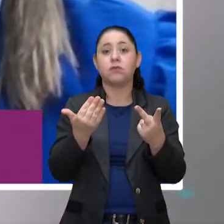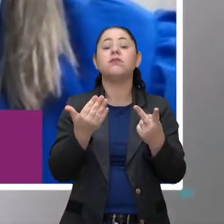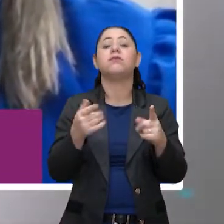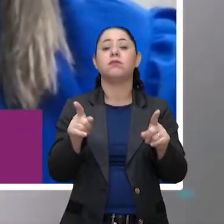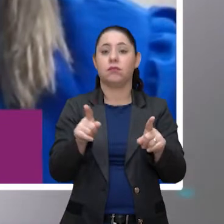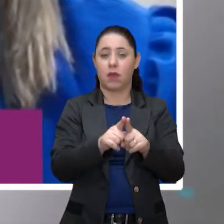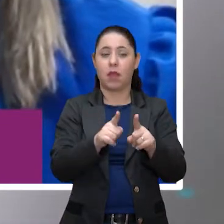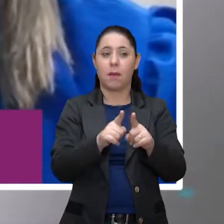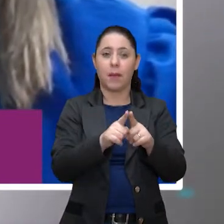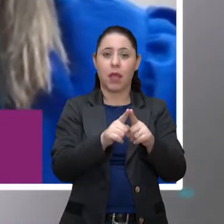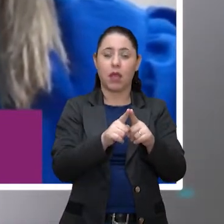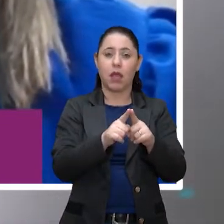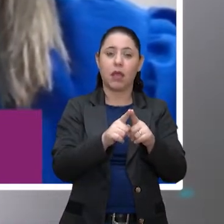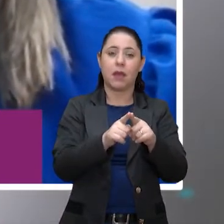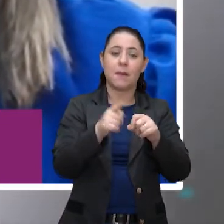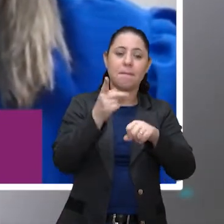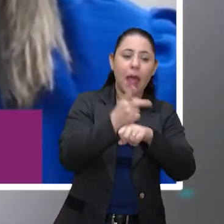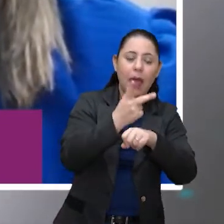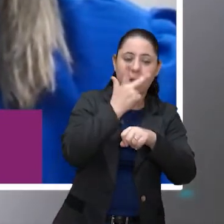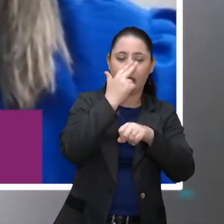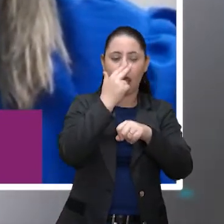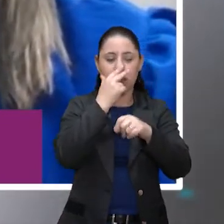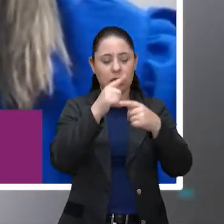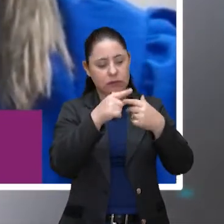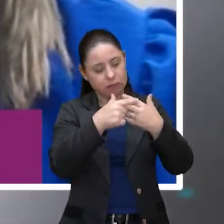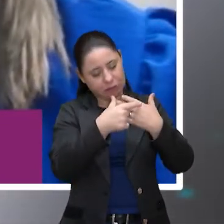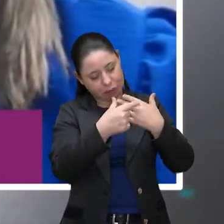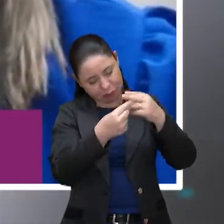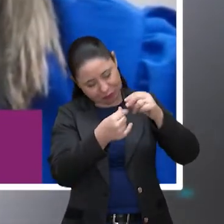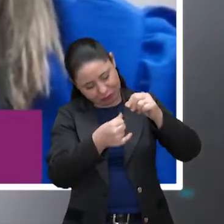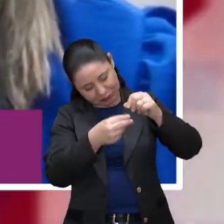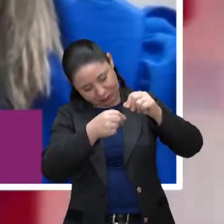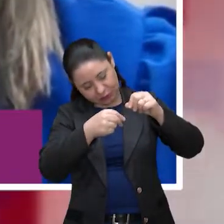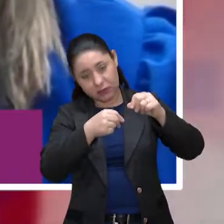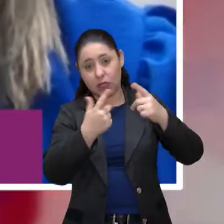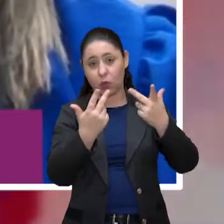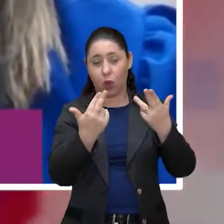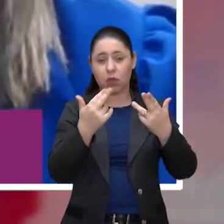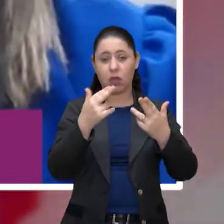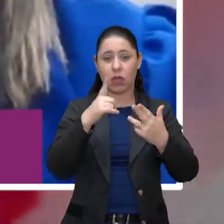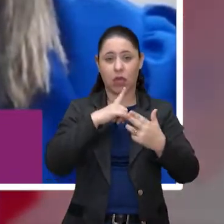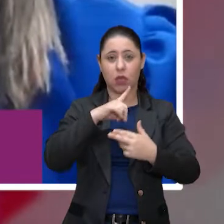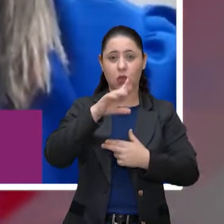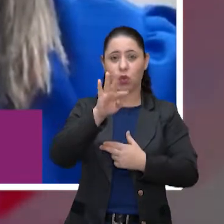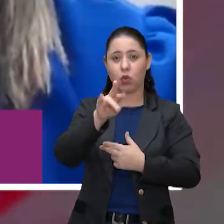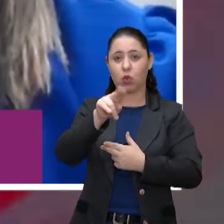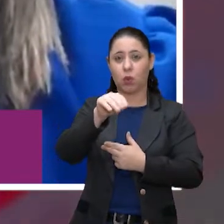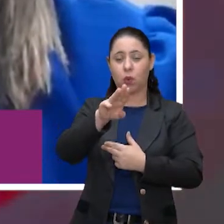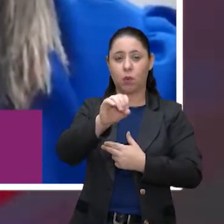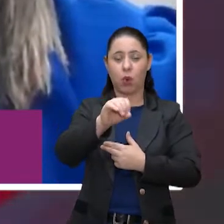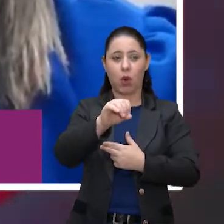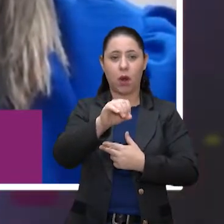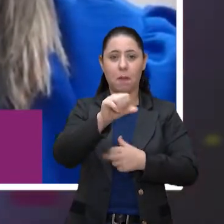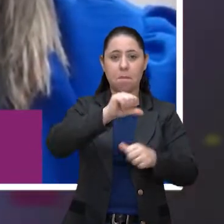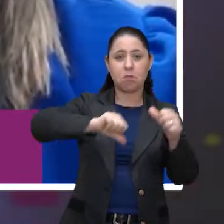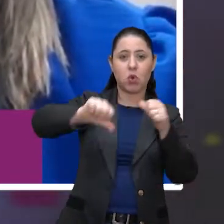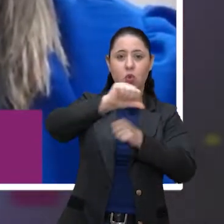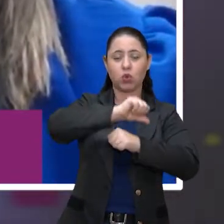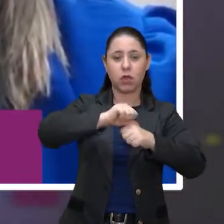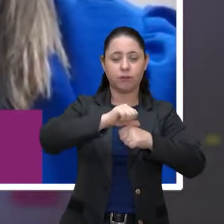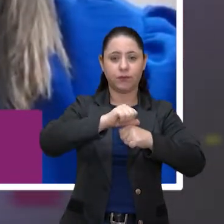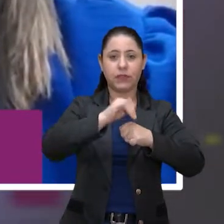Além do nódulo, da alteração de pele, da secreção, existe um tipo especial de tumor que ele pode causar alteração no